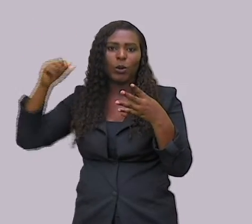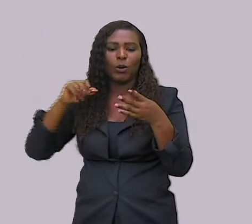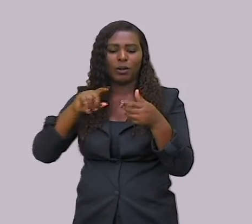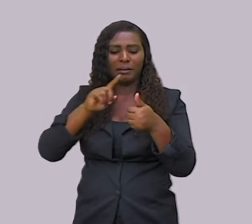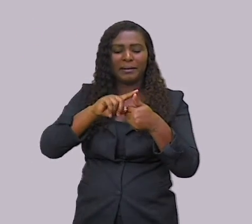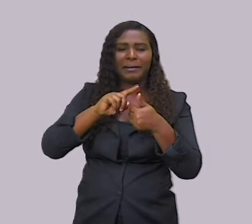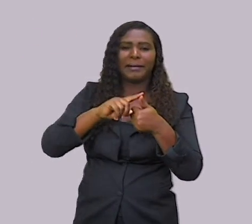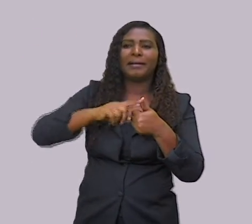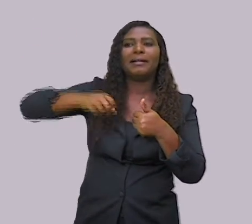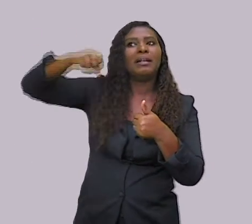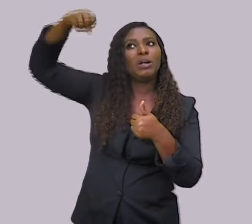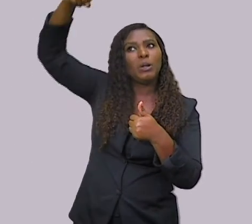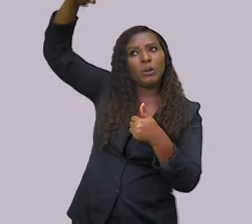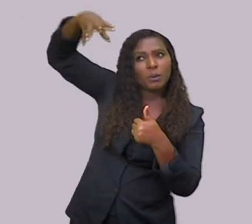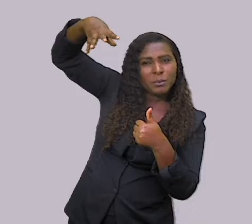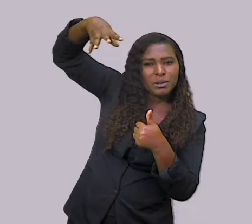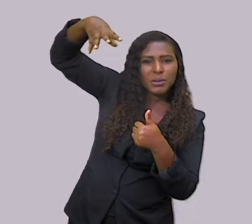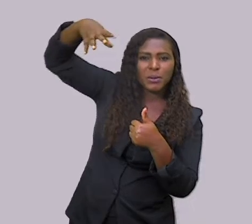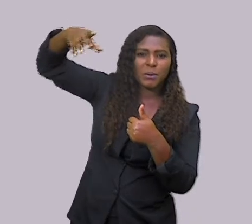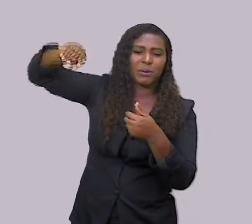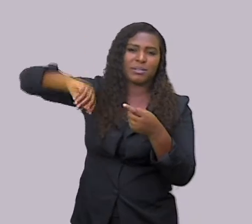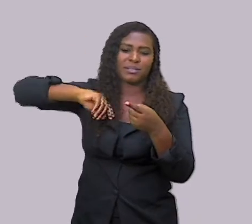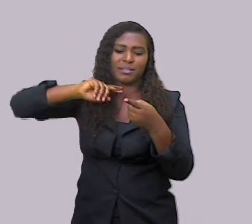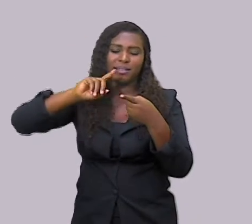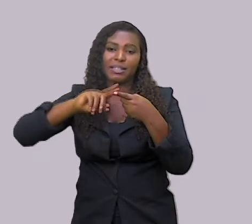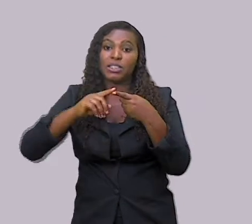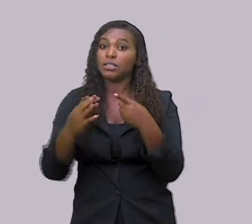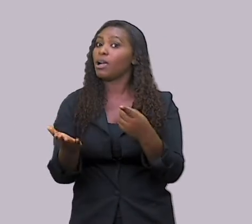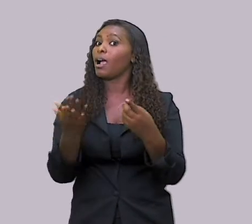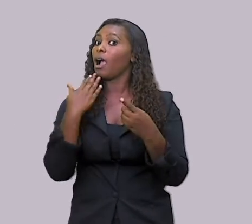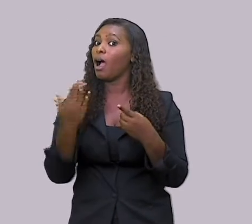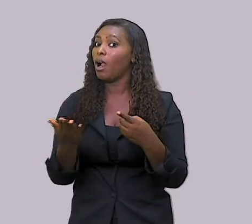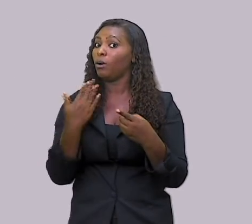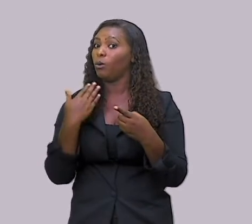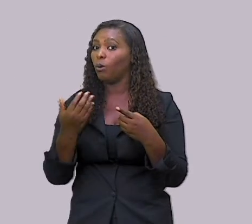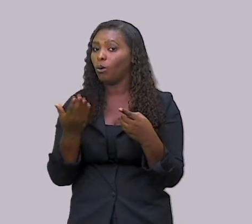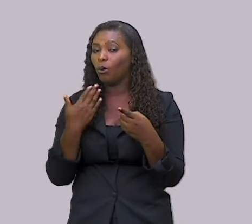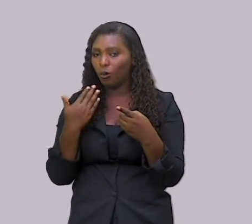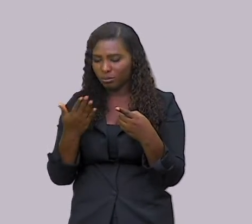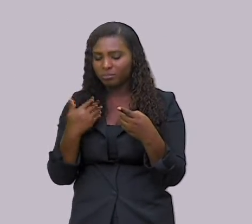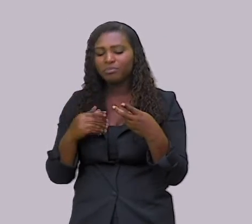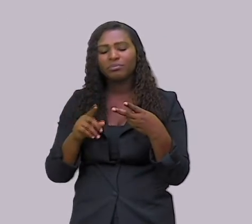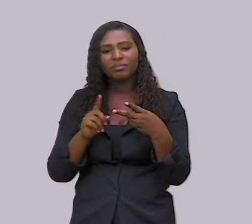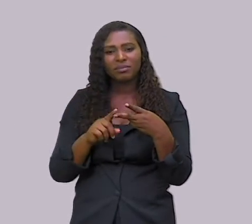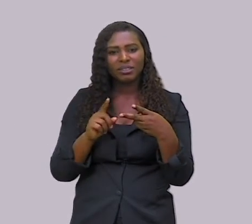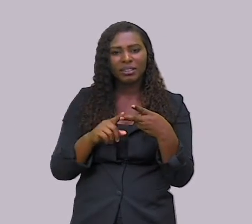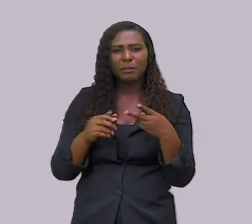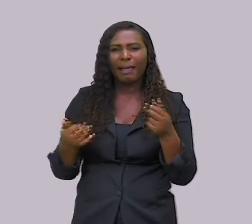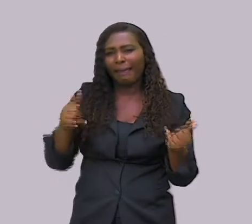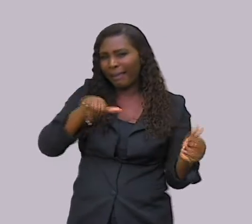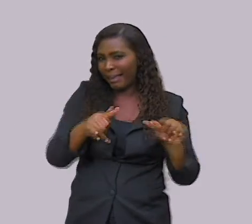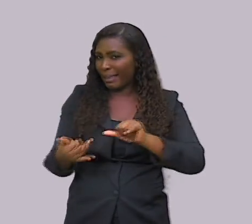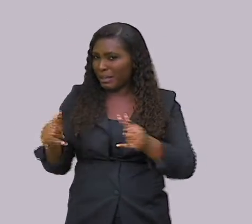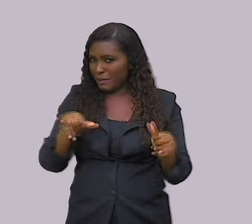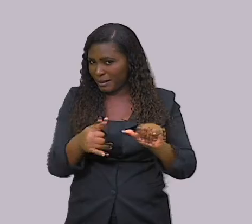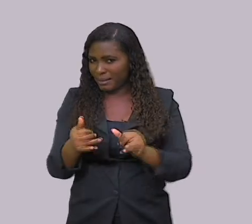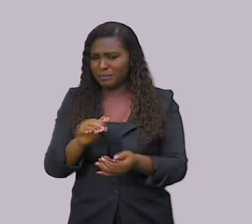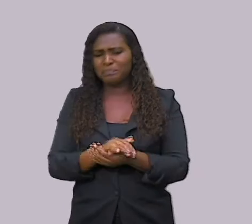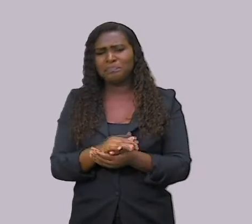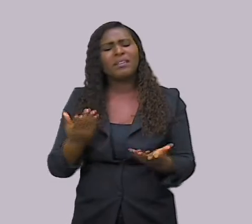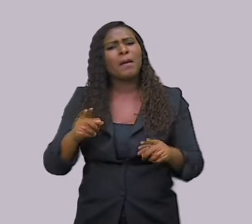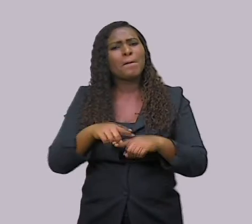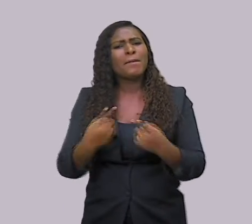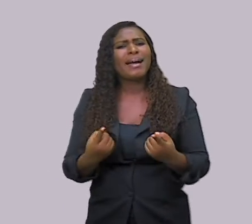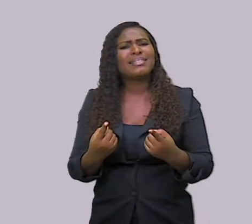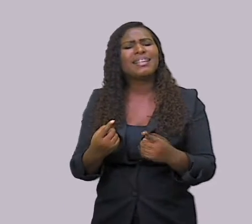de calor, a energia química potencial. Como que seria a energia mecânica cinética, então?